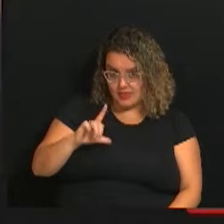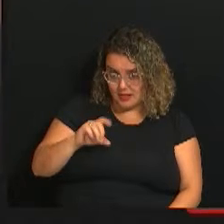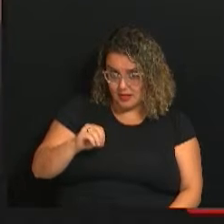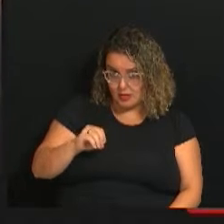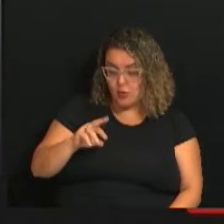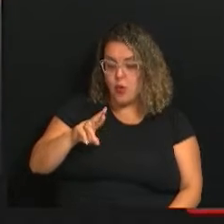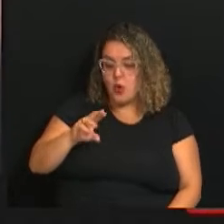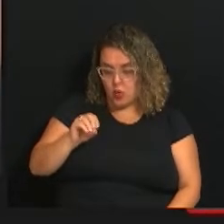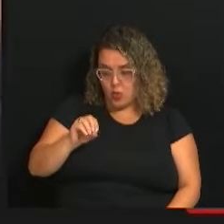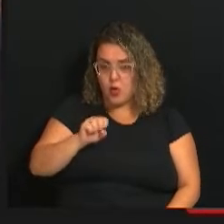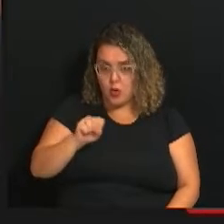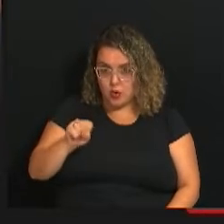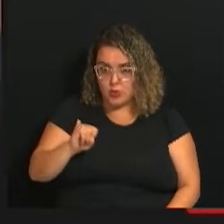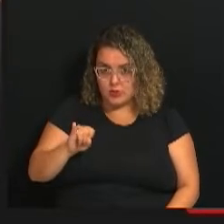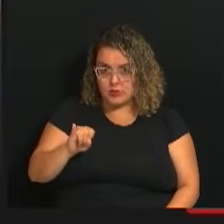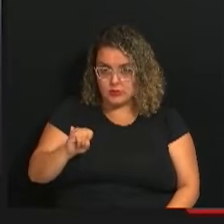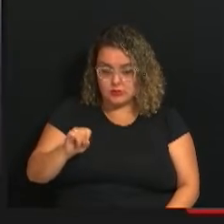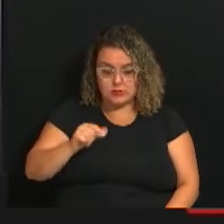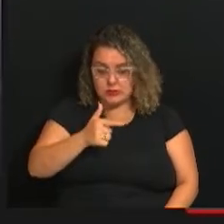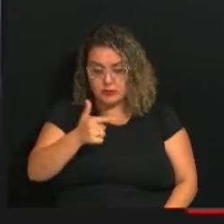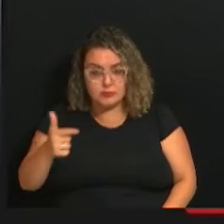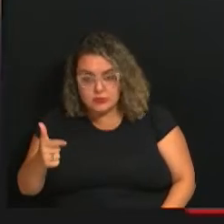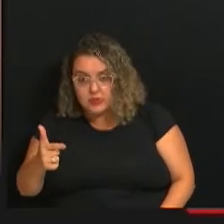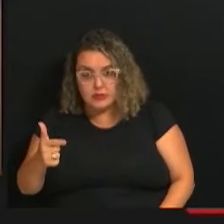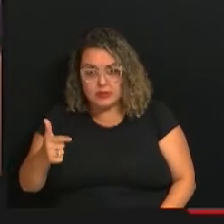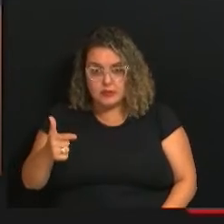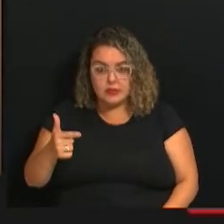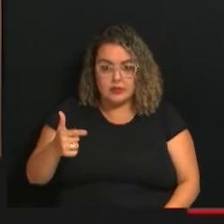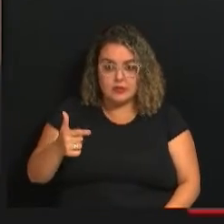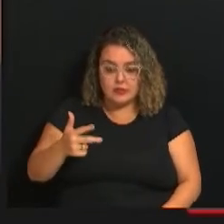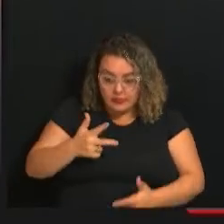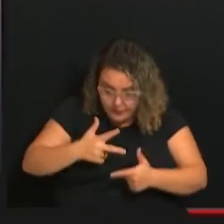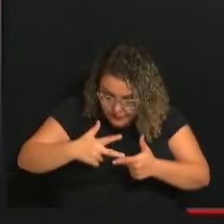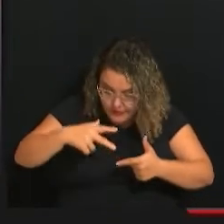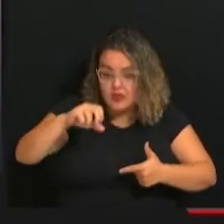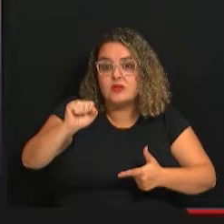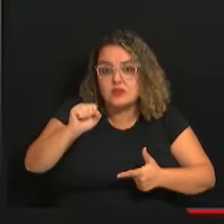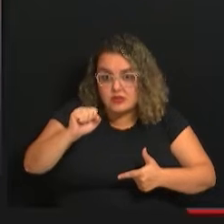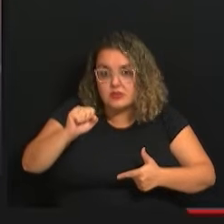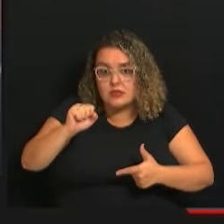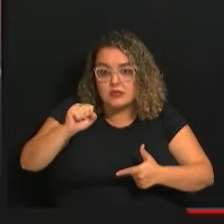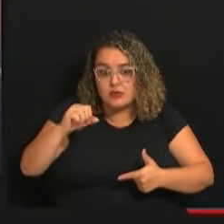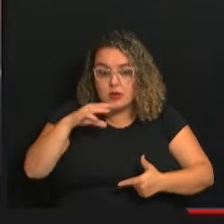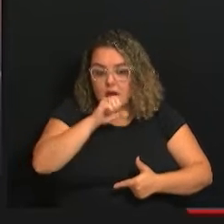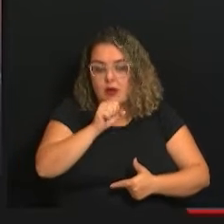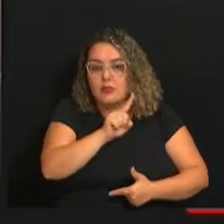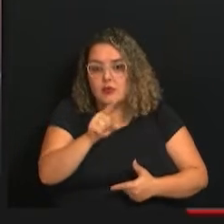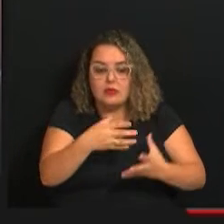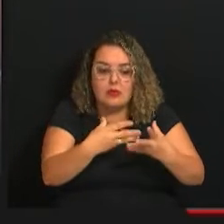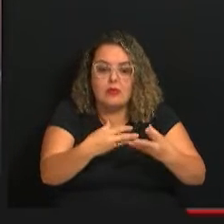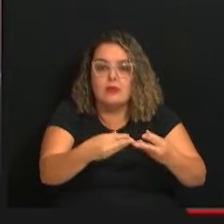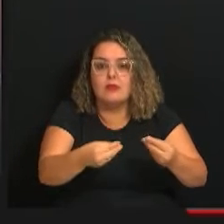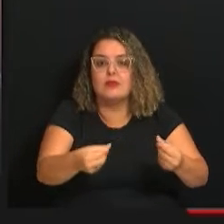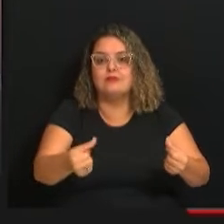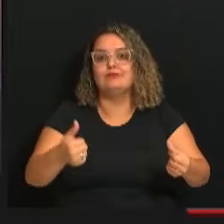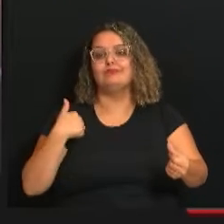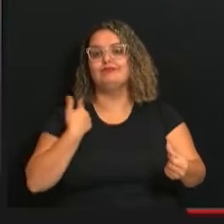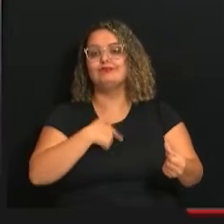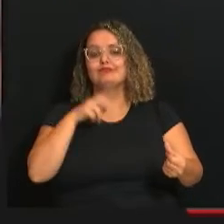né? Eu fiquei trancada dentro de um quarto boa parte desses 7 meses, foi o desconhecimento das pessoas com